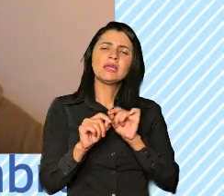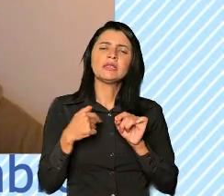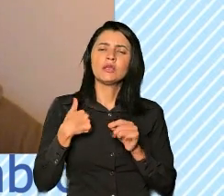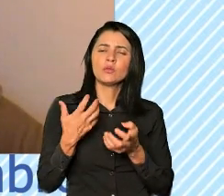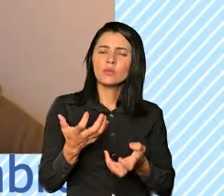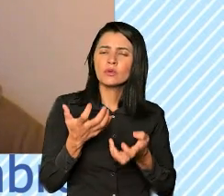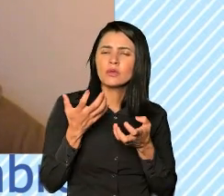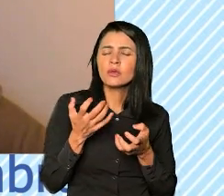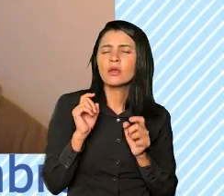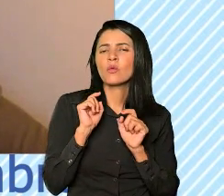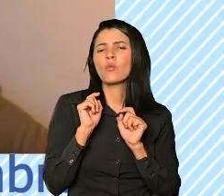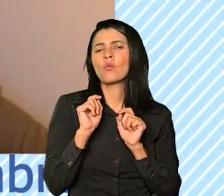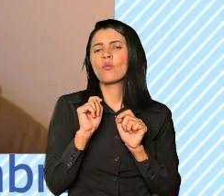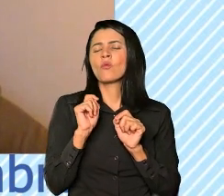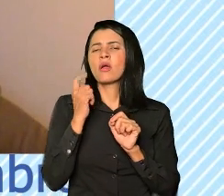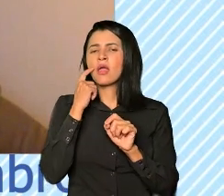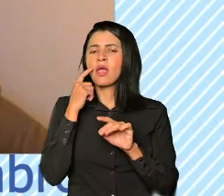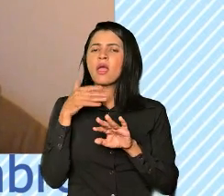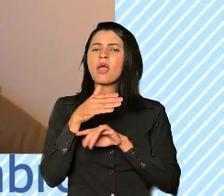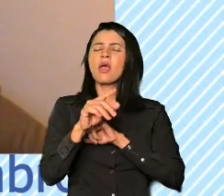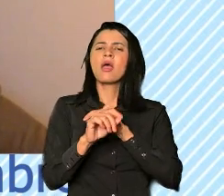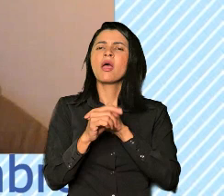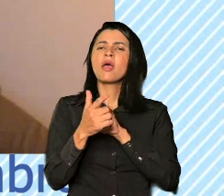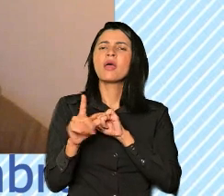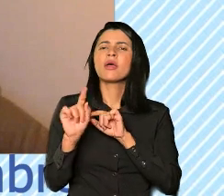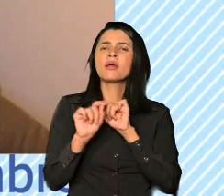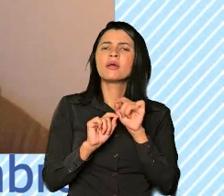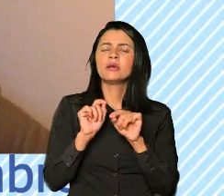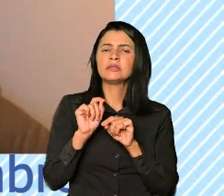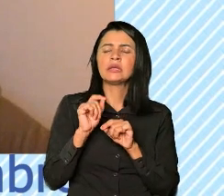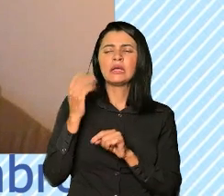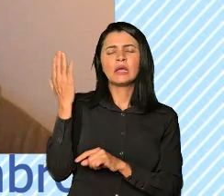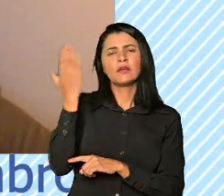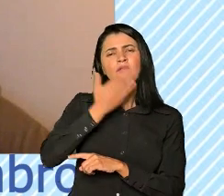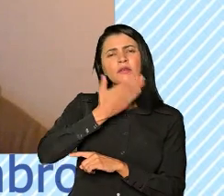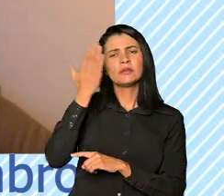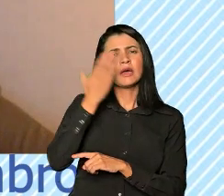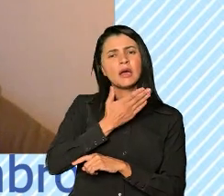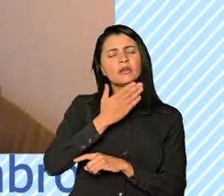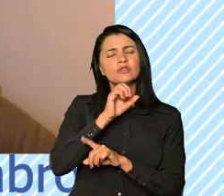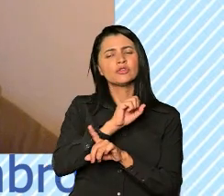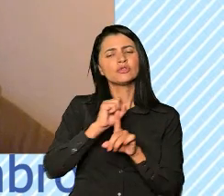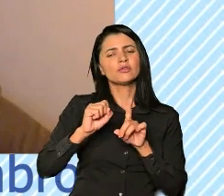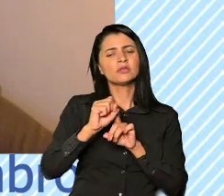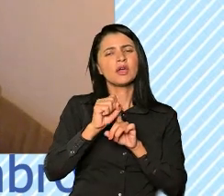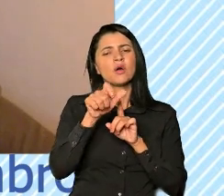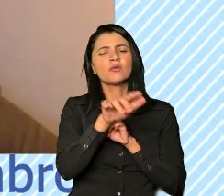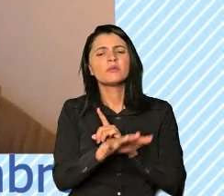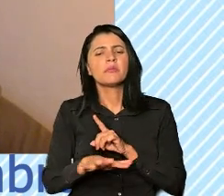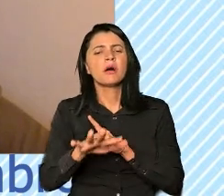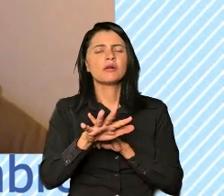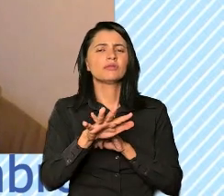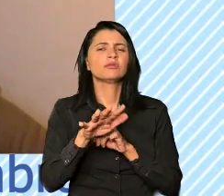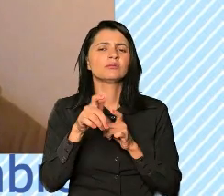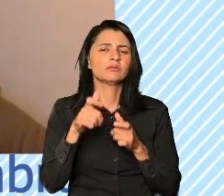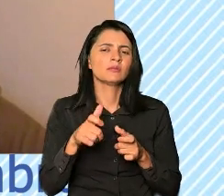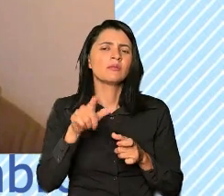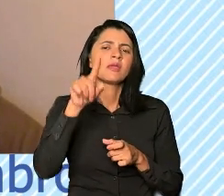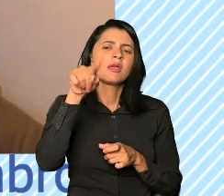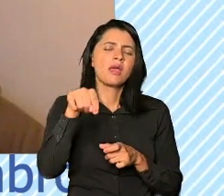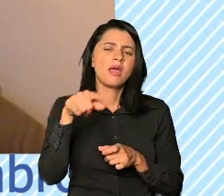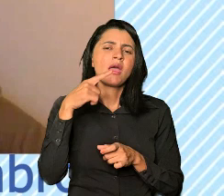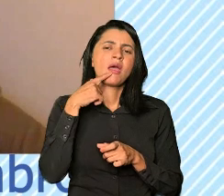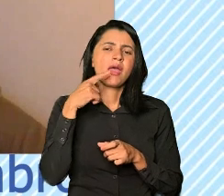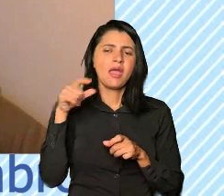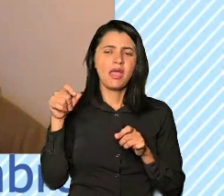queria entrar um pouco na questão da invisibilidade social no espaço público, que é muito